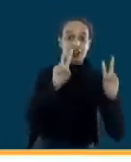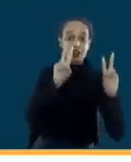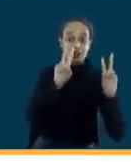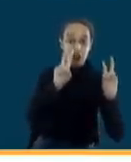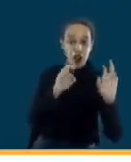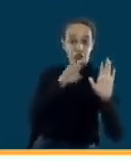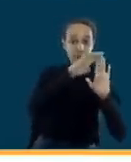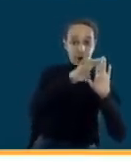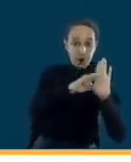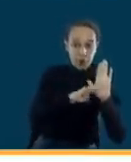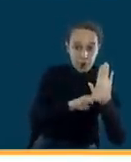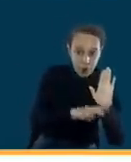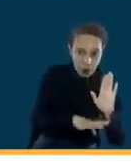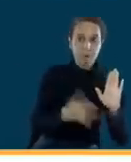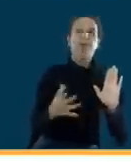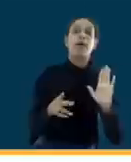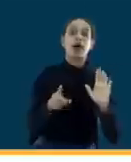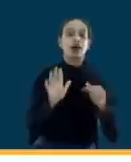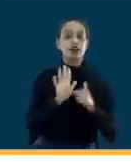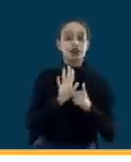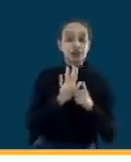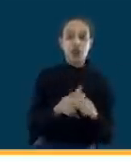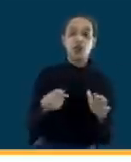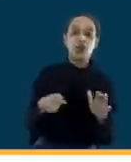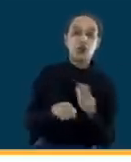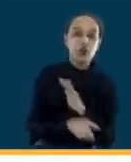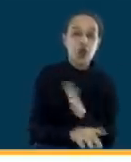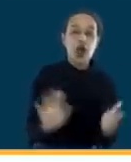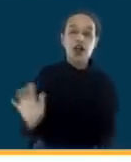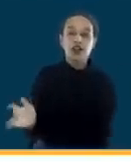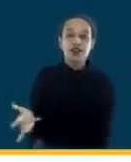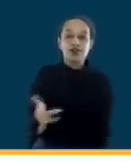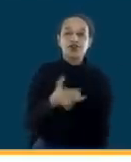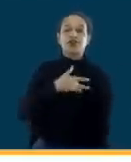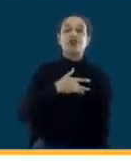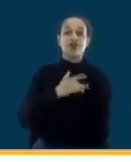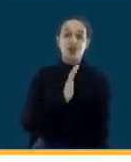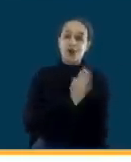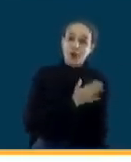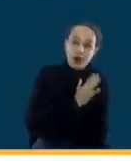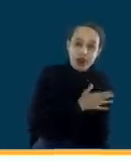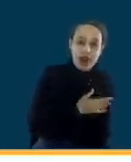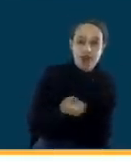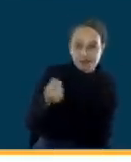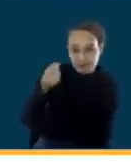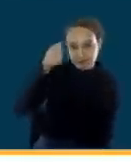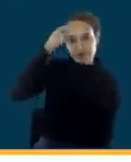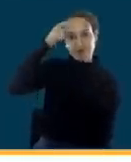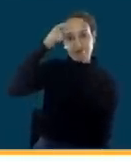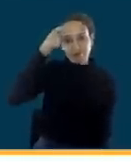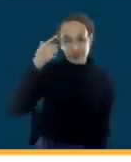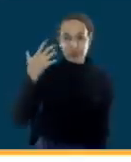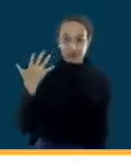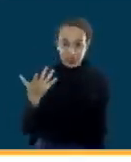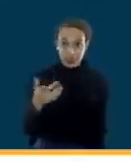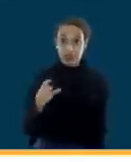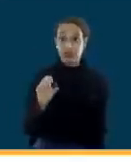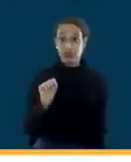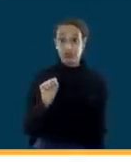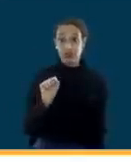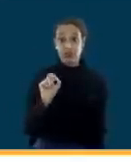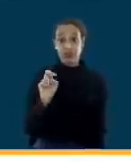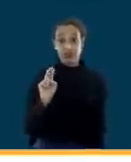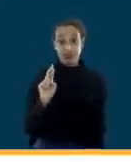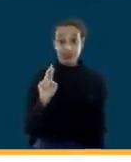de maneira que toque muito mais as nossas mentes e nossos corações para, como diz o Célio Turino, nós